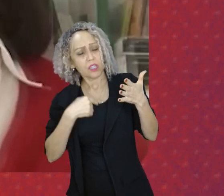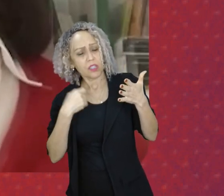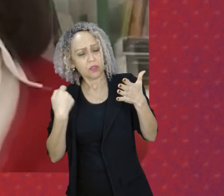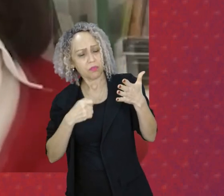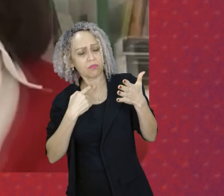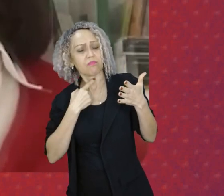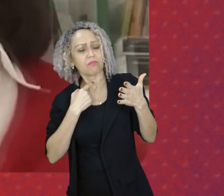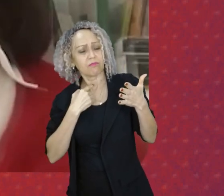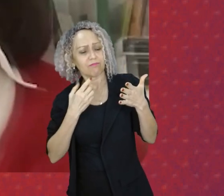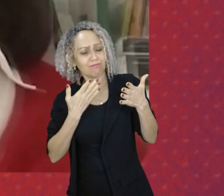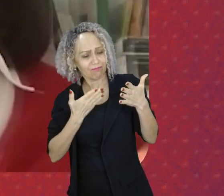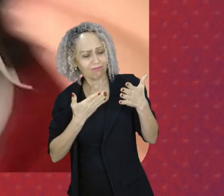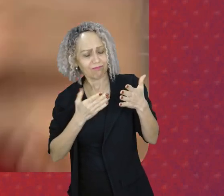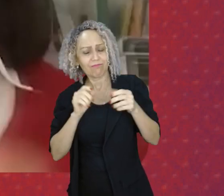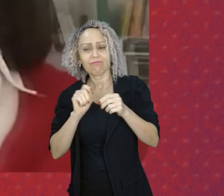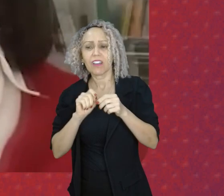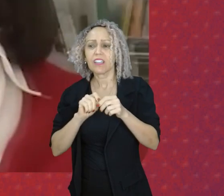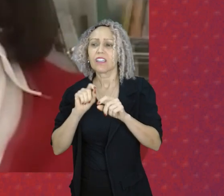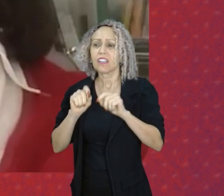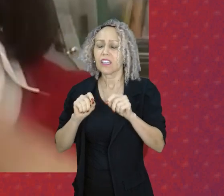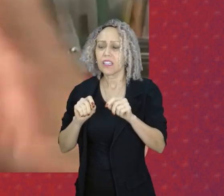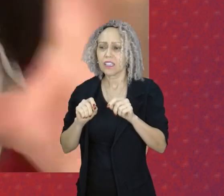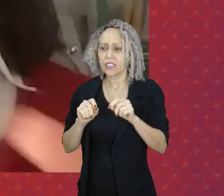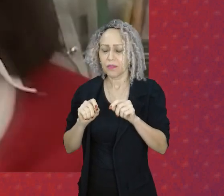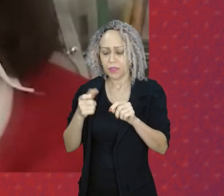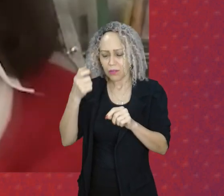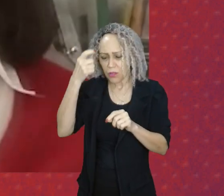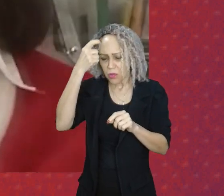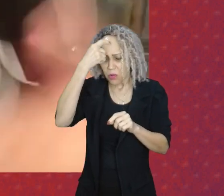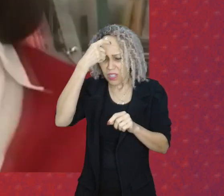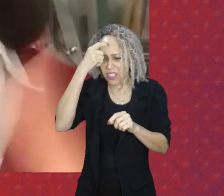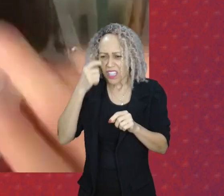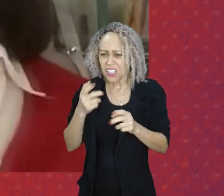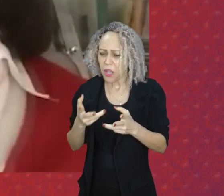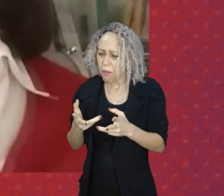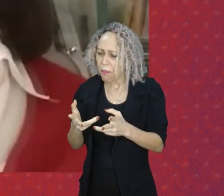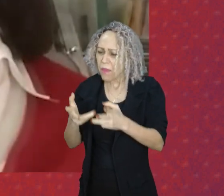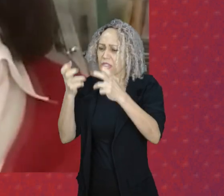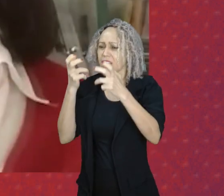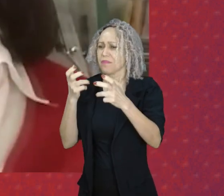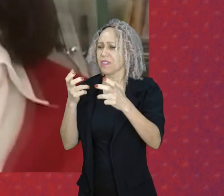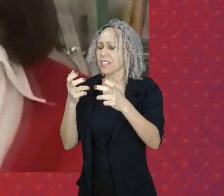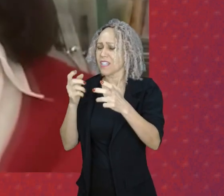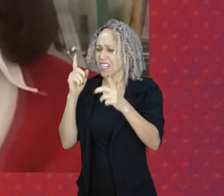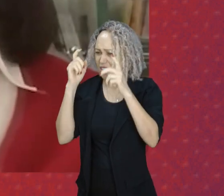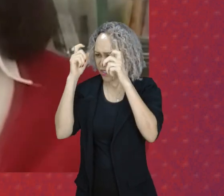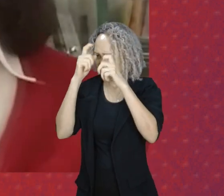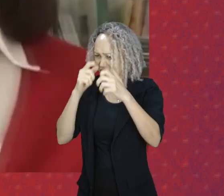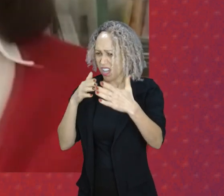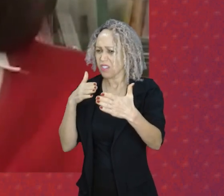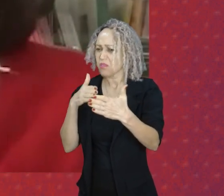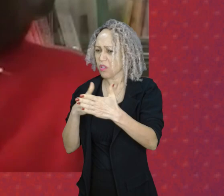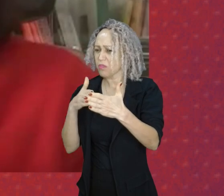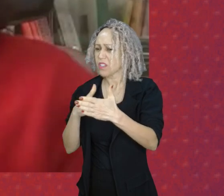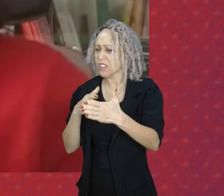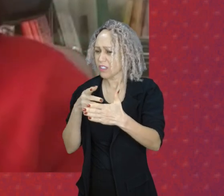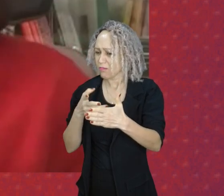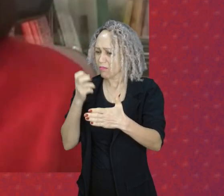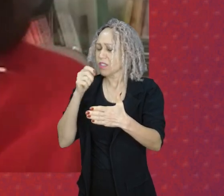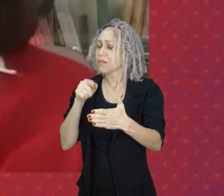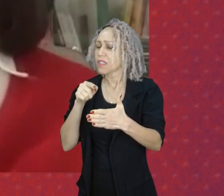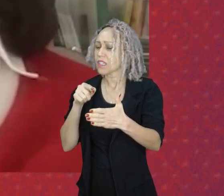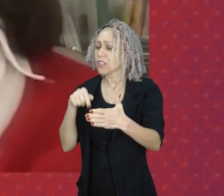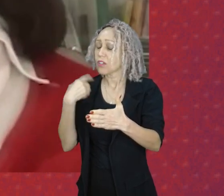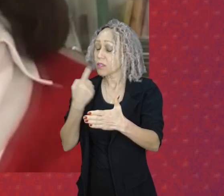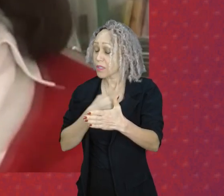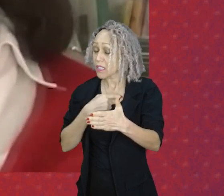de reconhecimento consciente dos obstáculos para aquilo que a gente deseja fazer e de definição